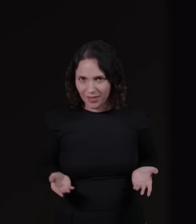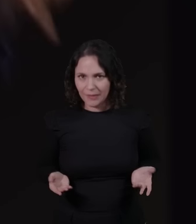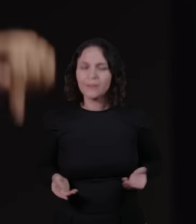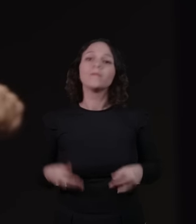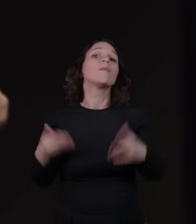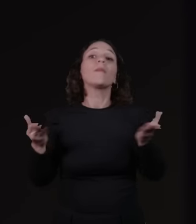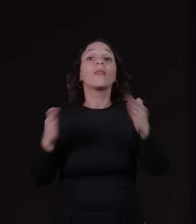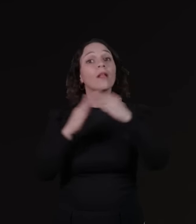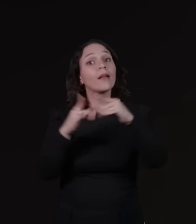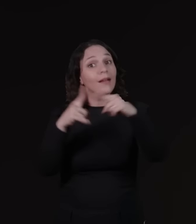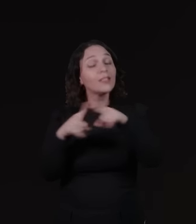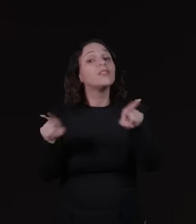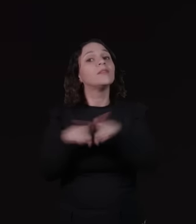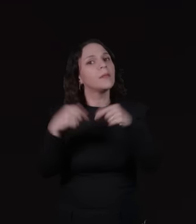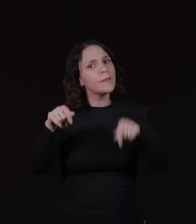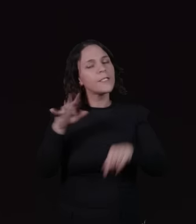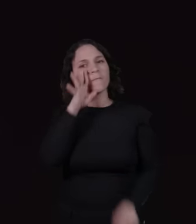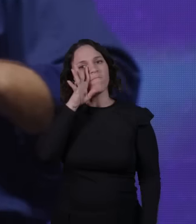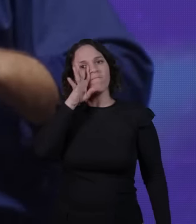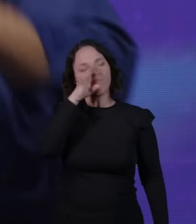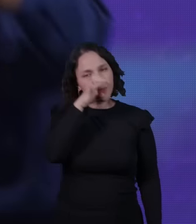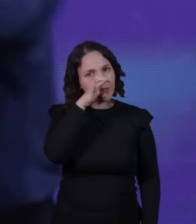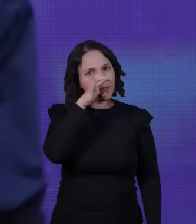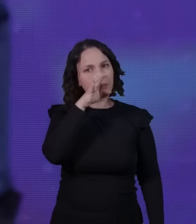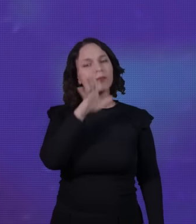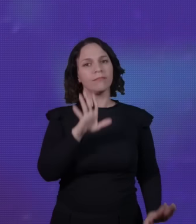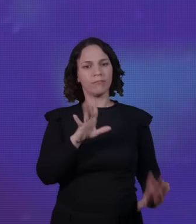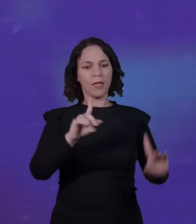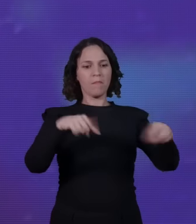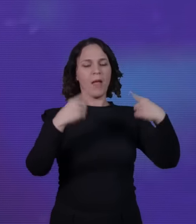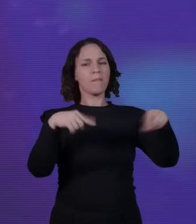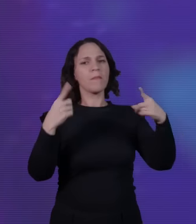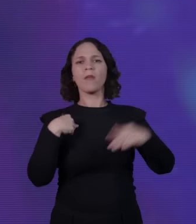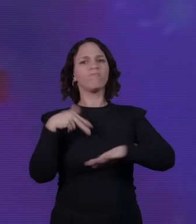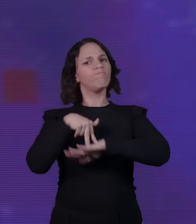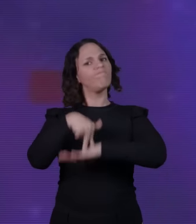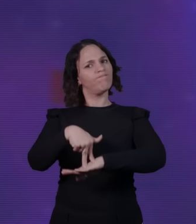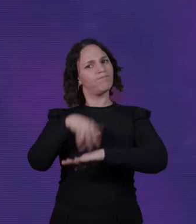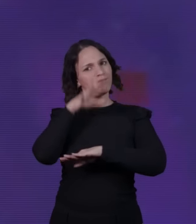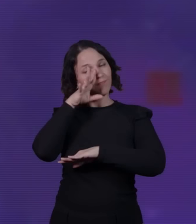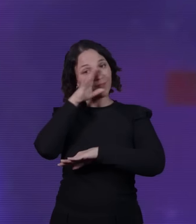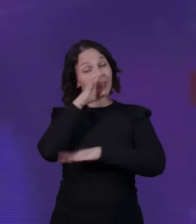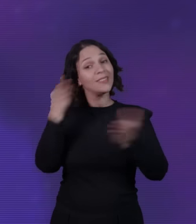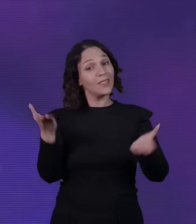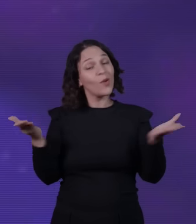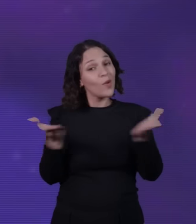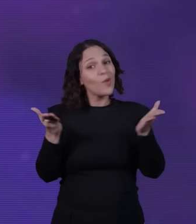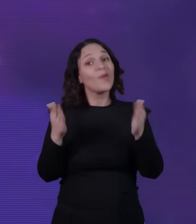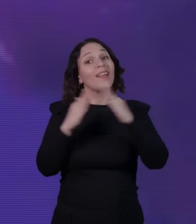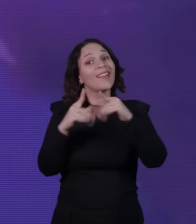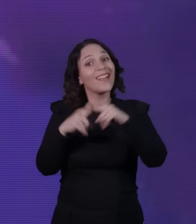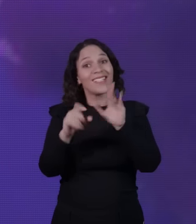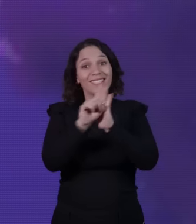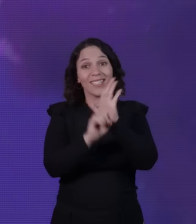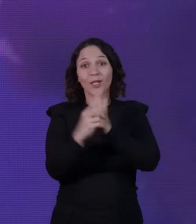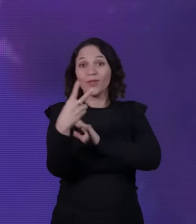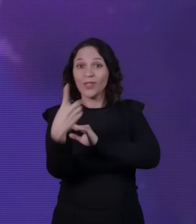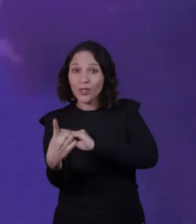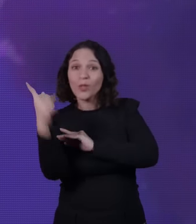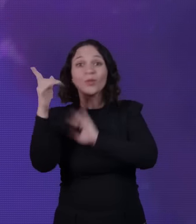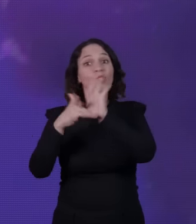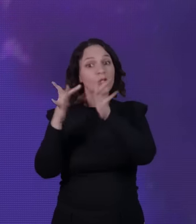igreja também precisa resistir a esse sistema. E é para esta igreja do nosso tempo, do século 21, que